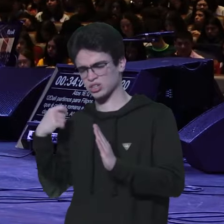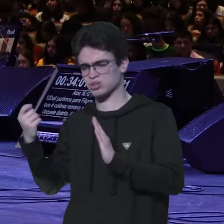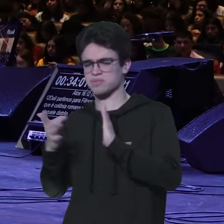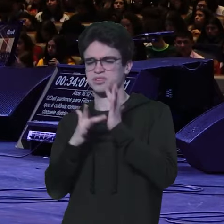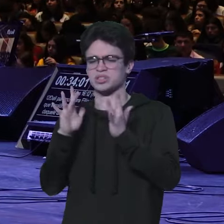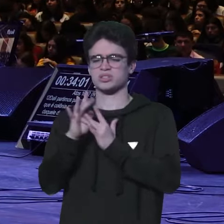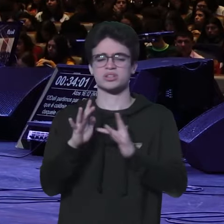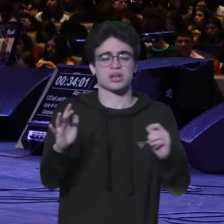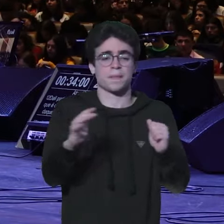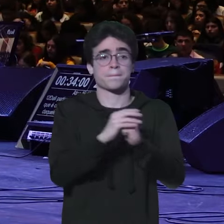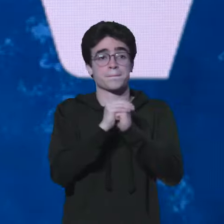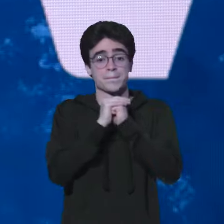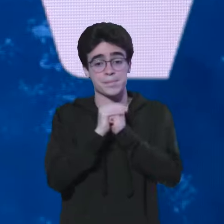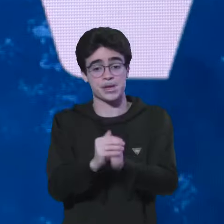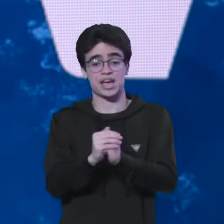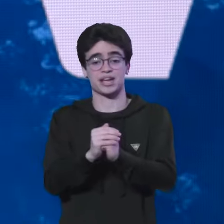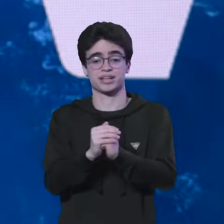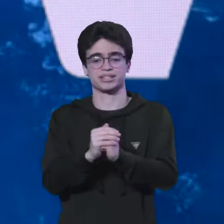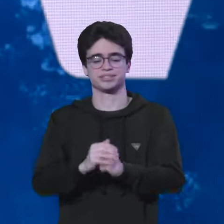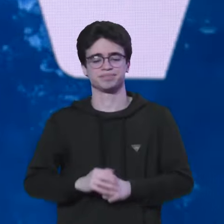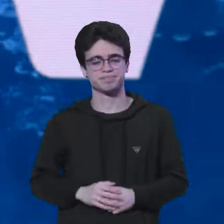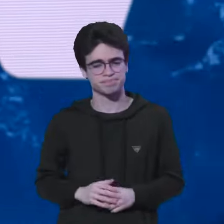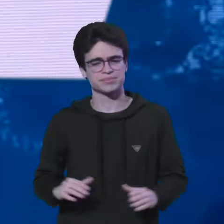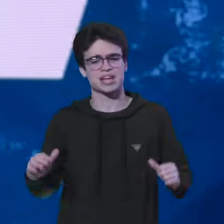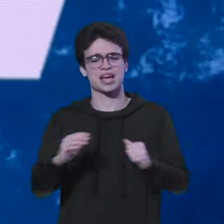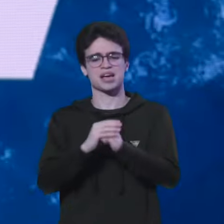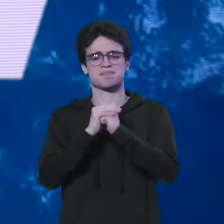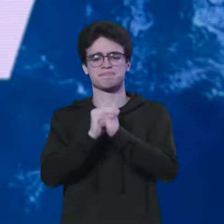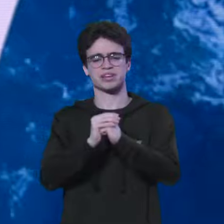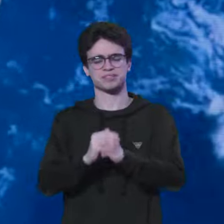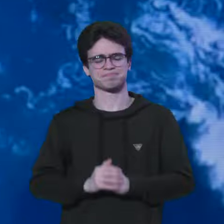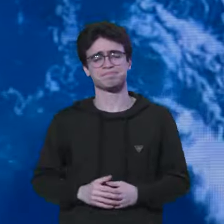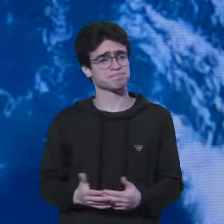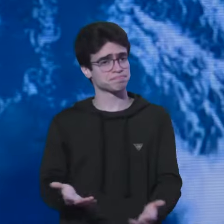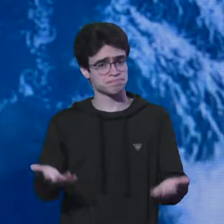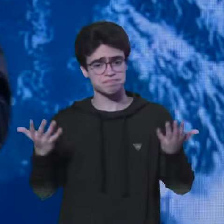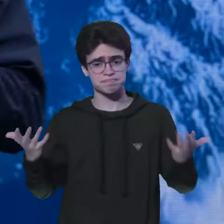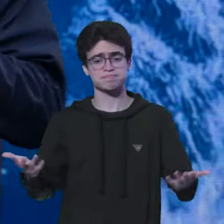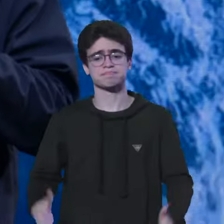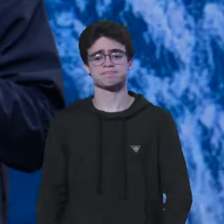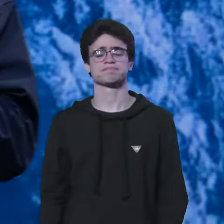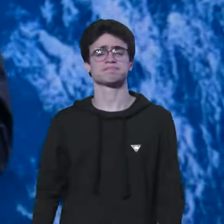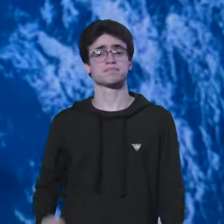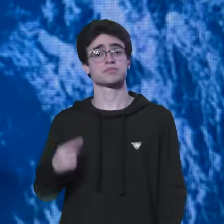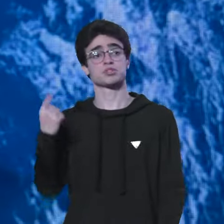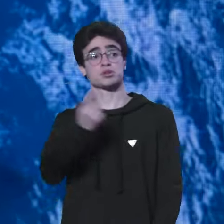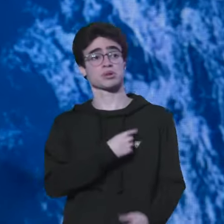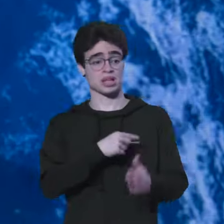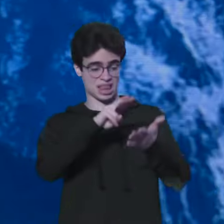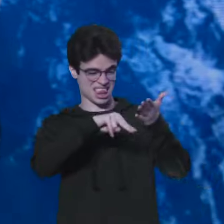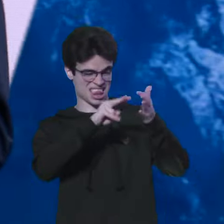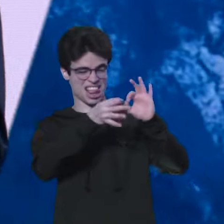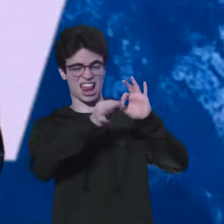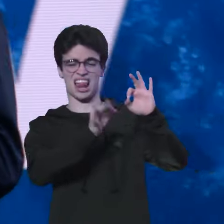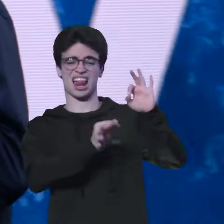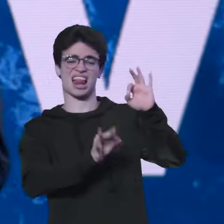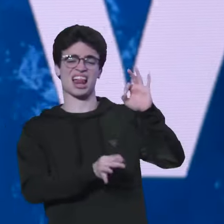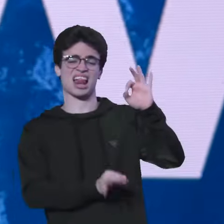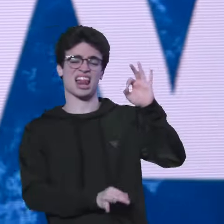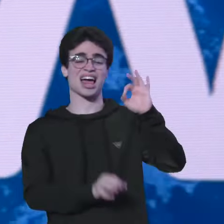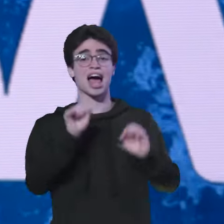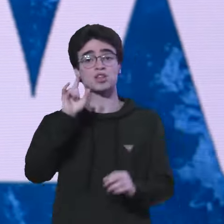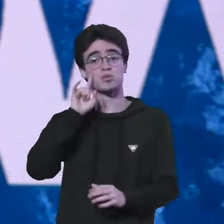Jesus. Amém. Amém. Bom, o texto que a gente leu é longo, você não leu a Bíblia essa